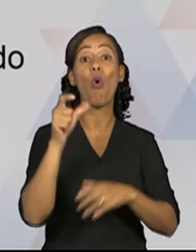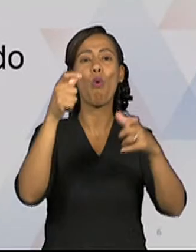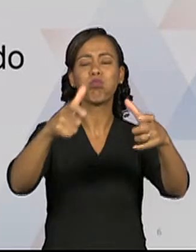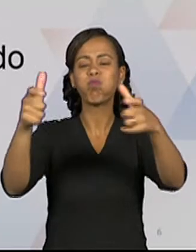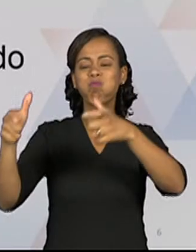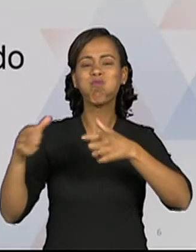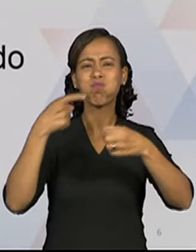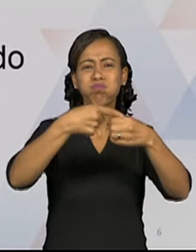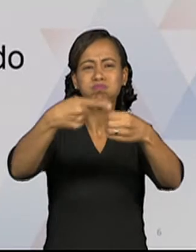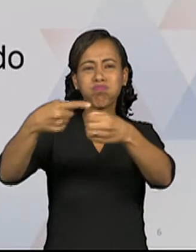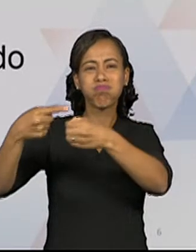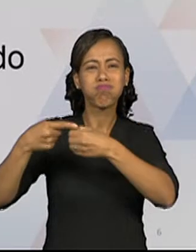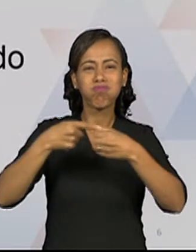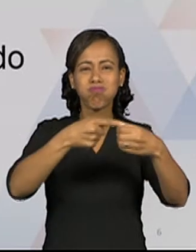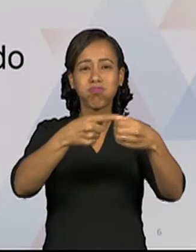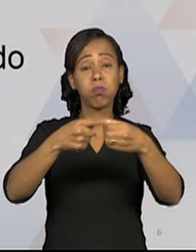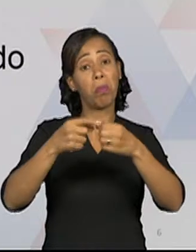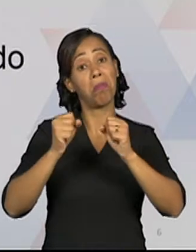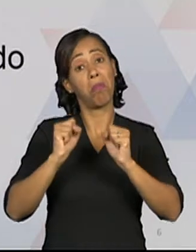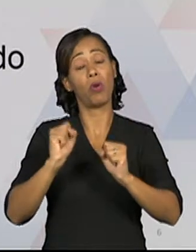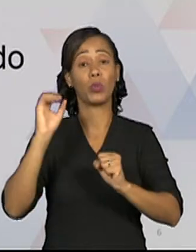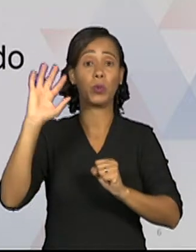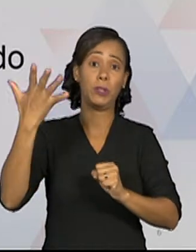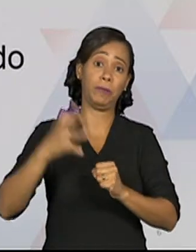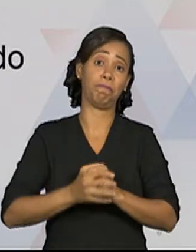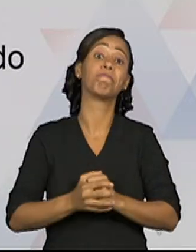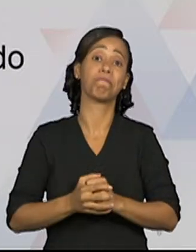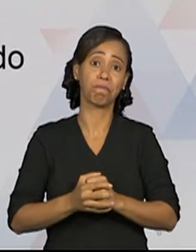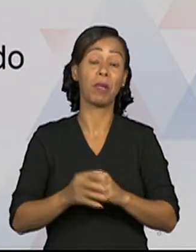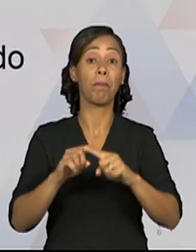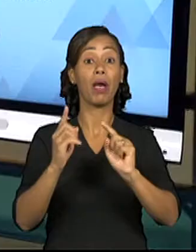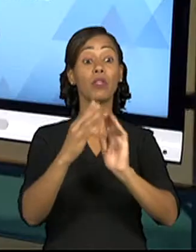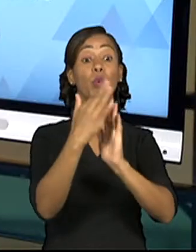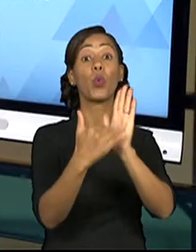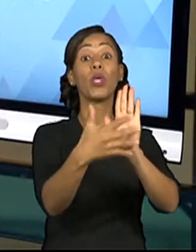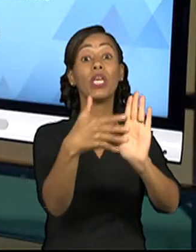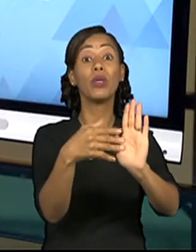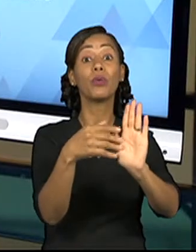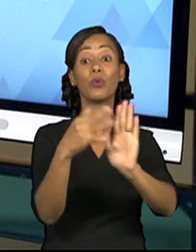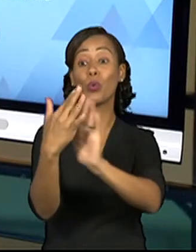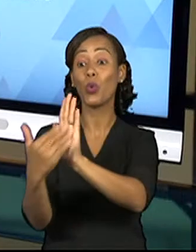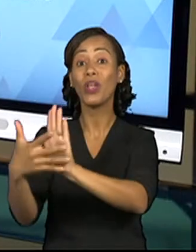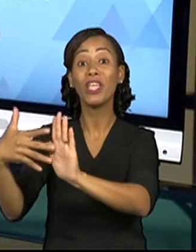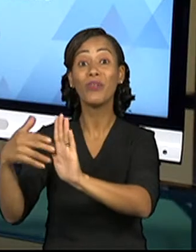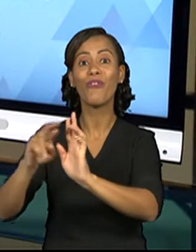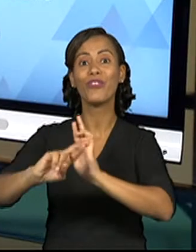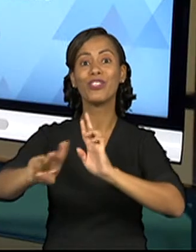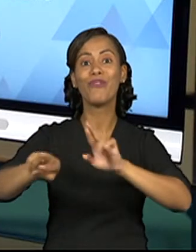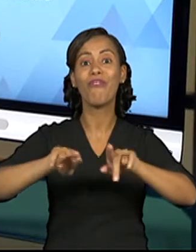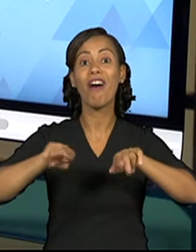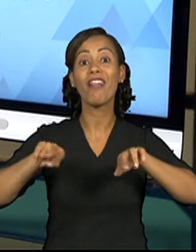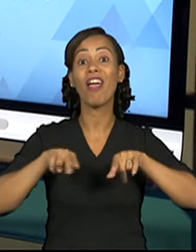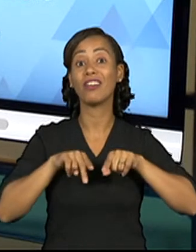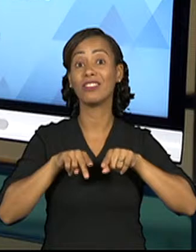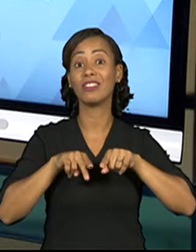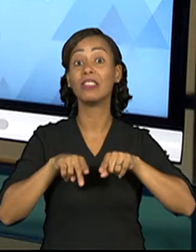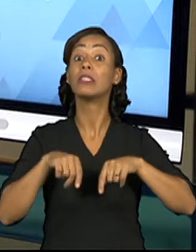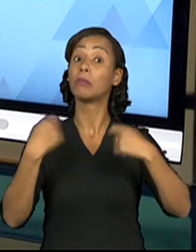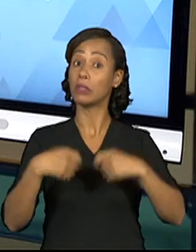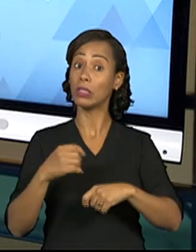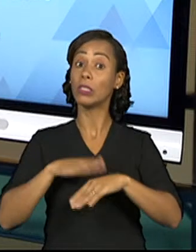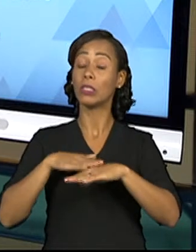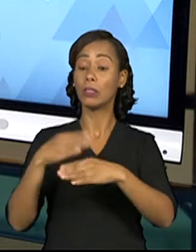vocês estagiam, ele também tem um currículo. Vocês devem procurar olhar esse